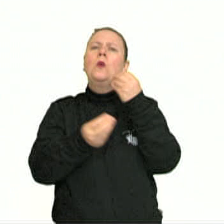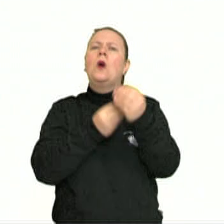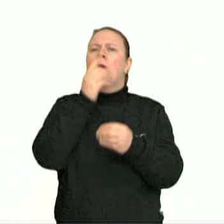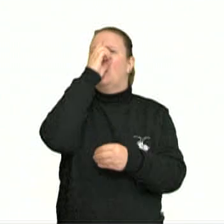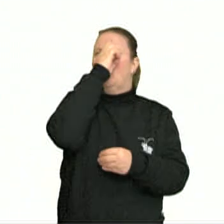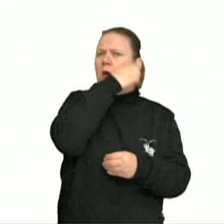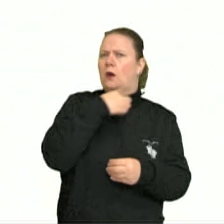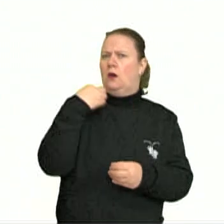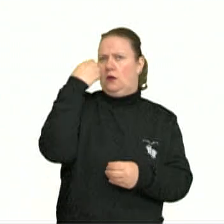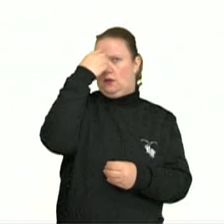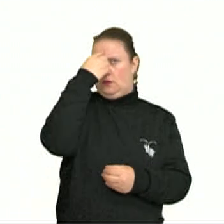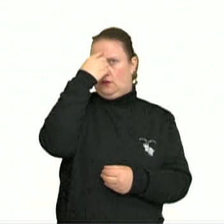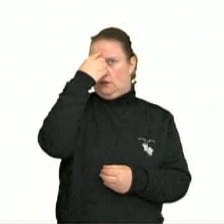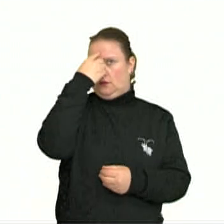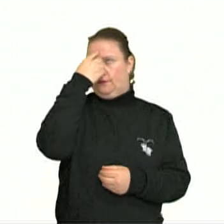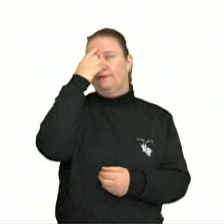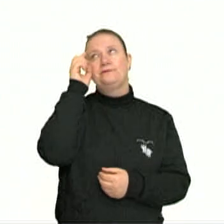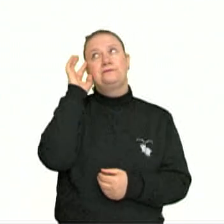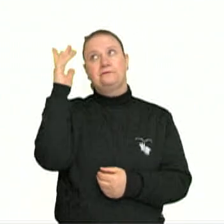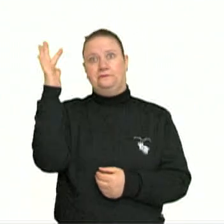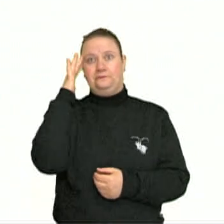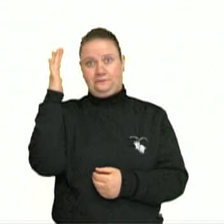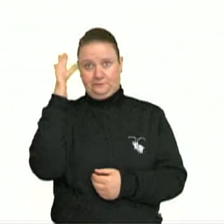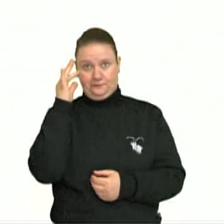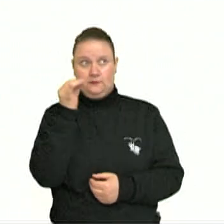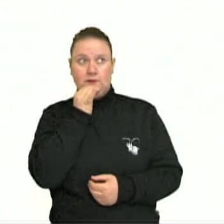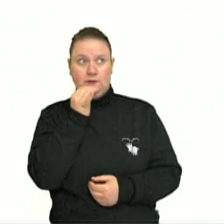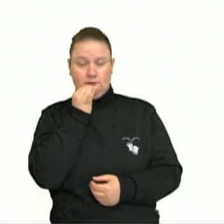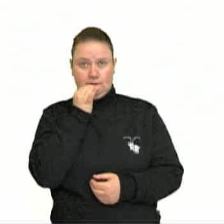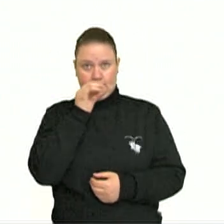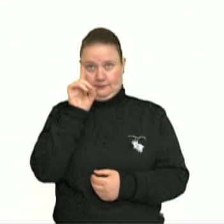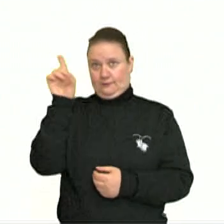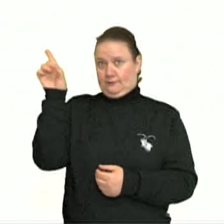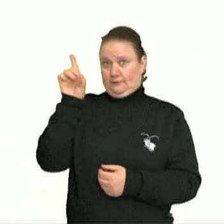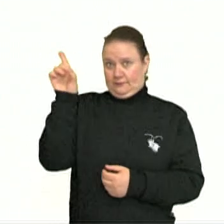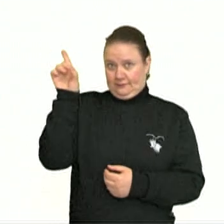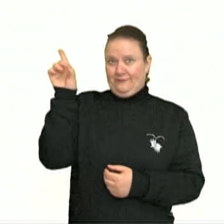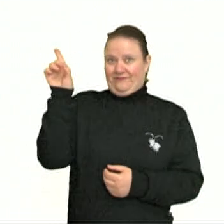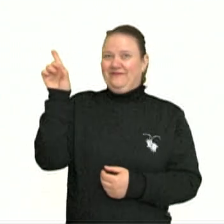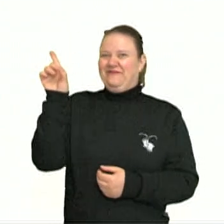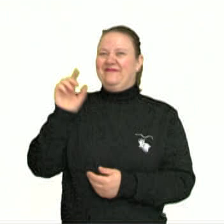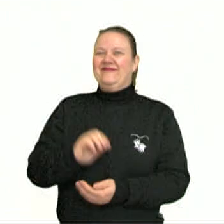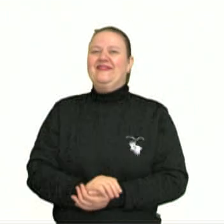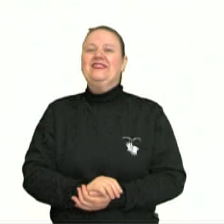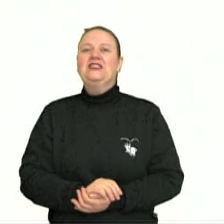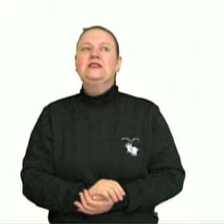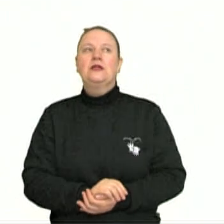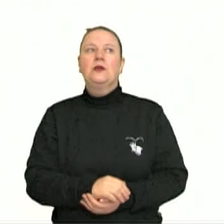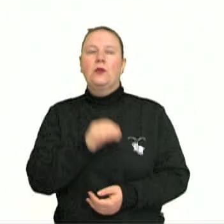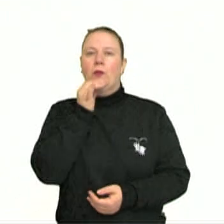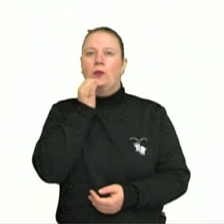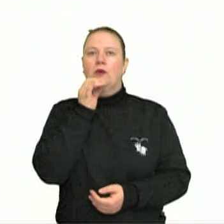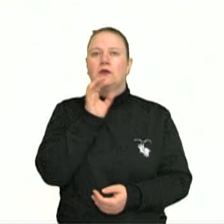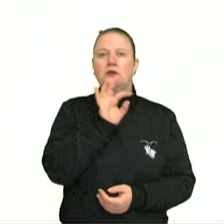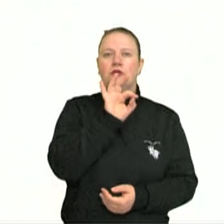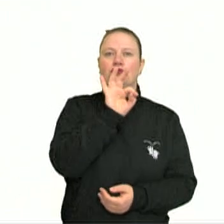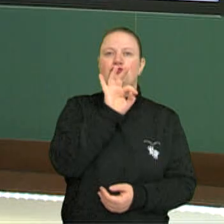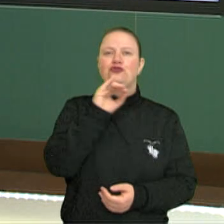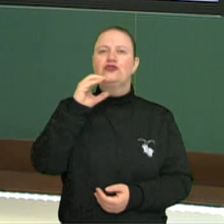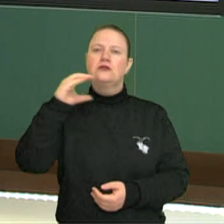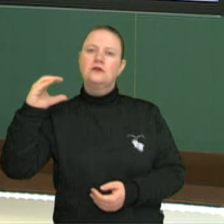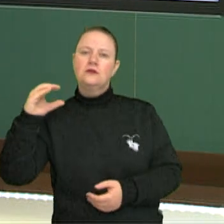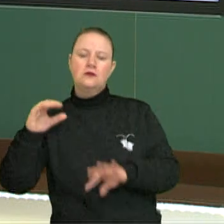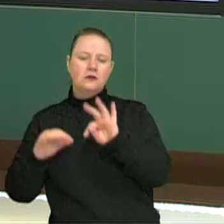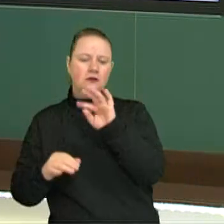faz o seguinte, né? Vamos supor, vou fazer um exemplo aqui só para vocês poderem entender um pouquinho melhor. Um tique e um tac. O que seria isso,